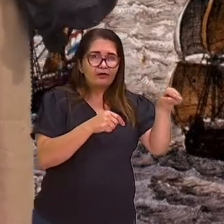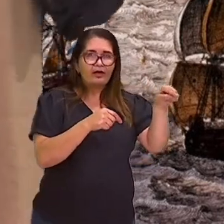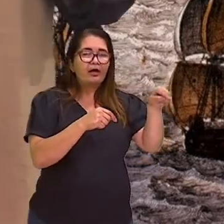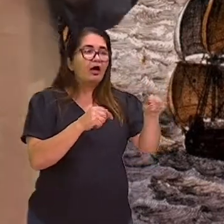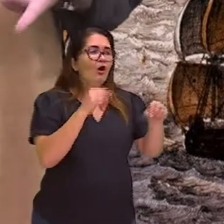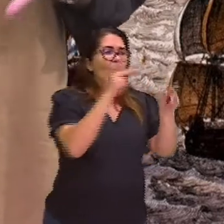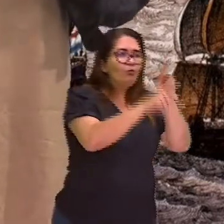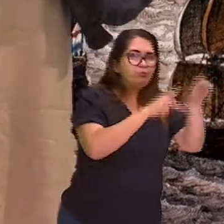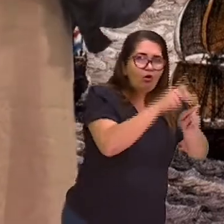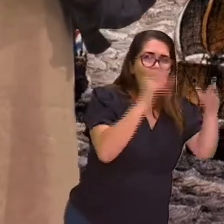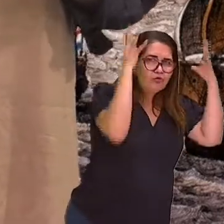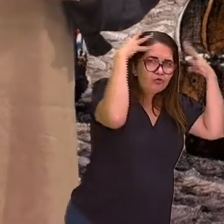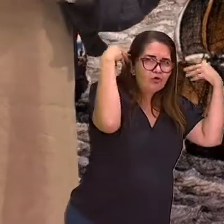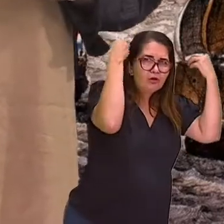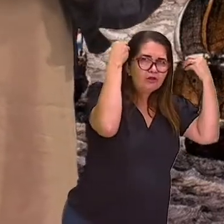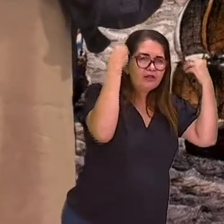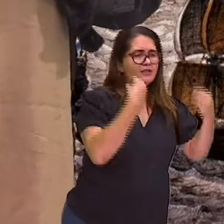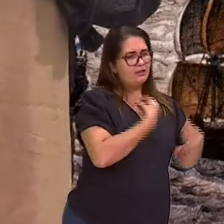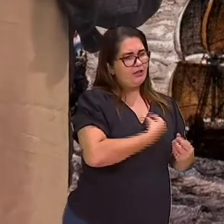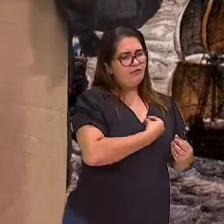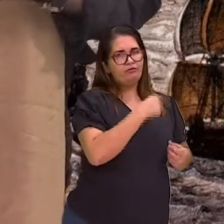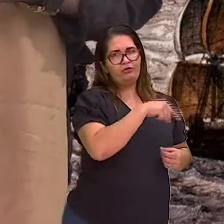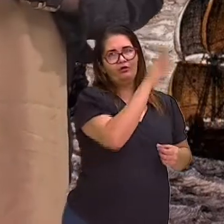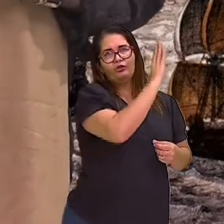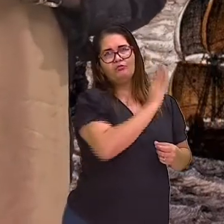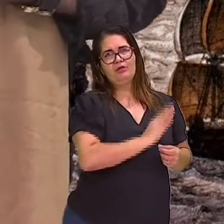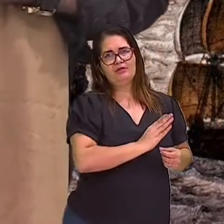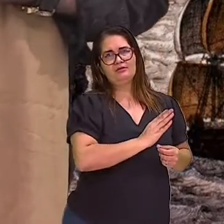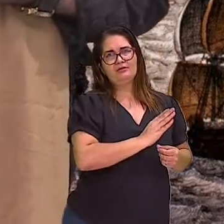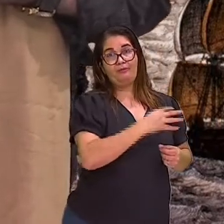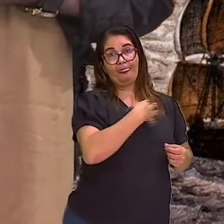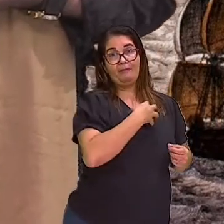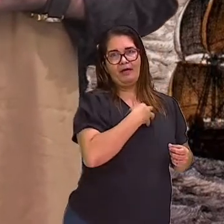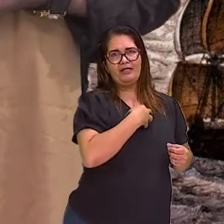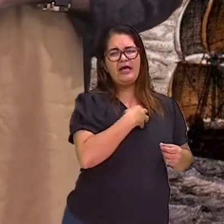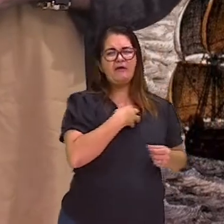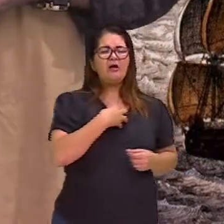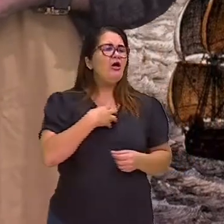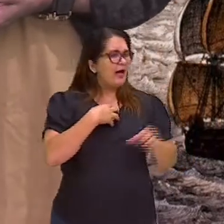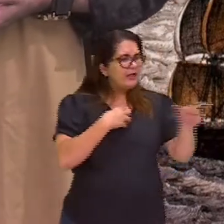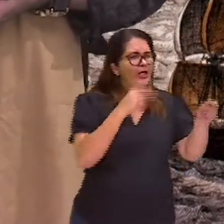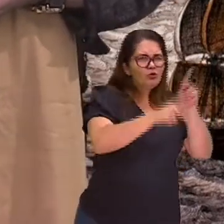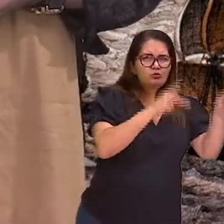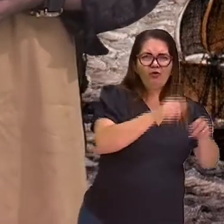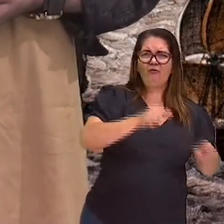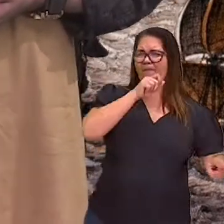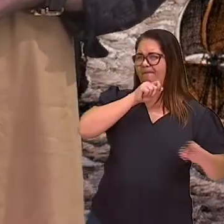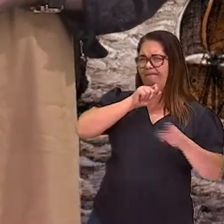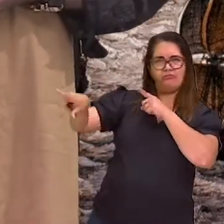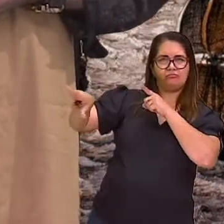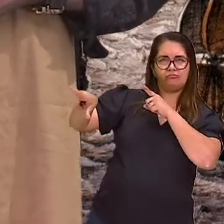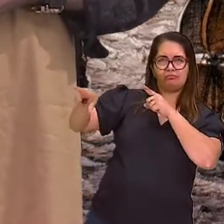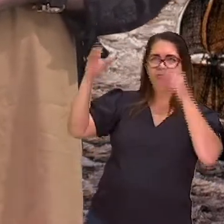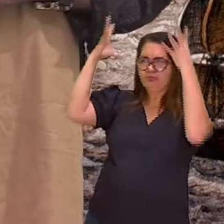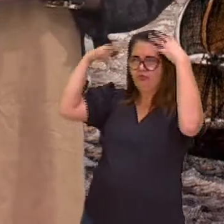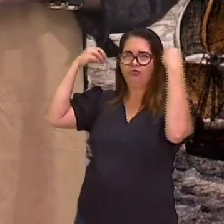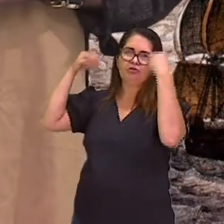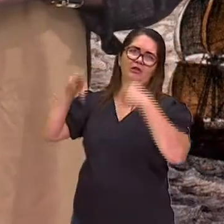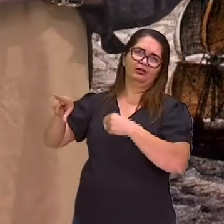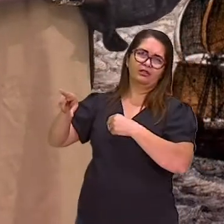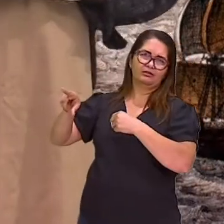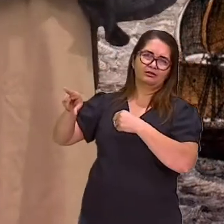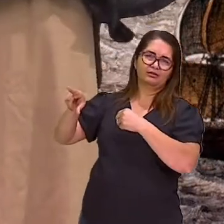Isso foi possível, em grande parte, graças à chegada de aproximadamente 12 mil homens